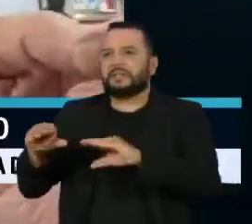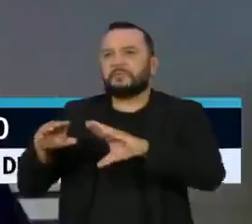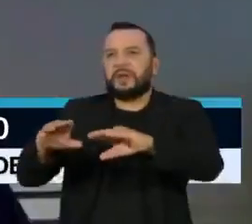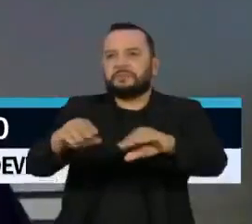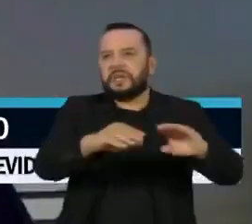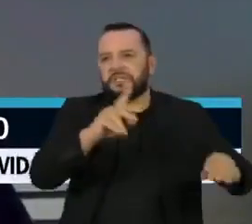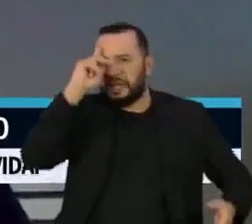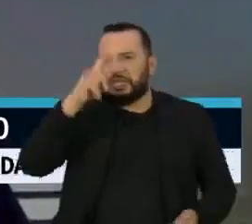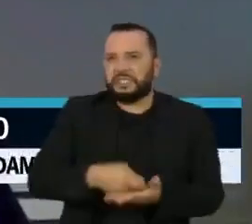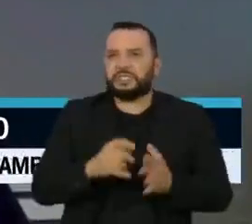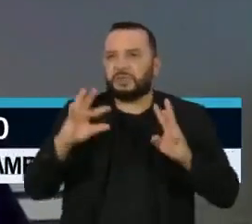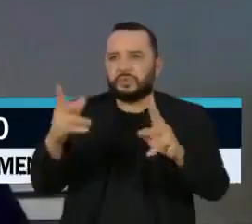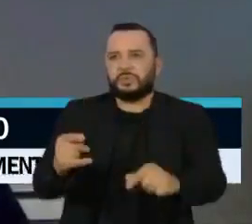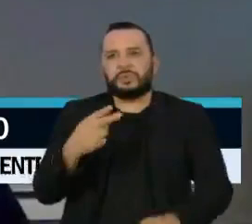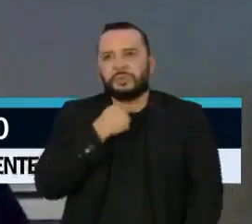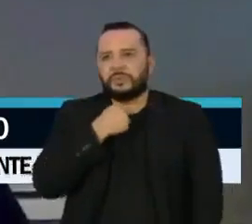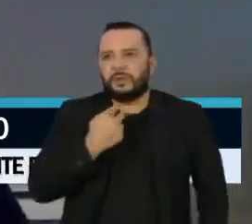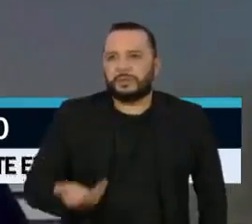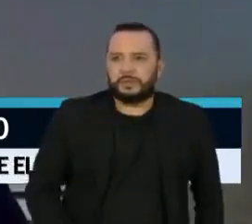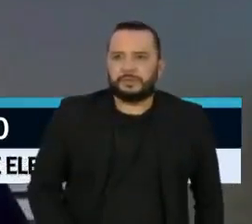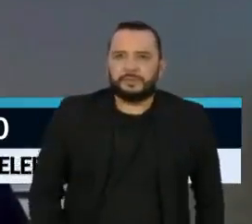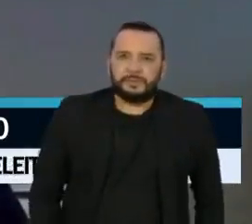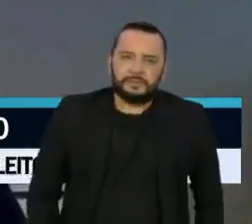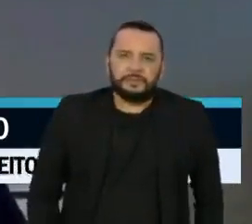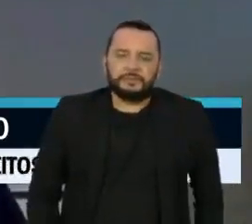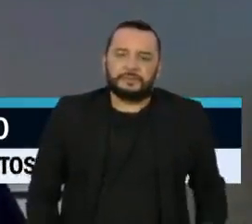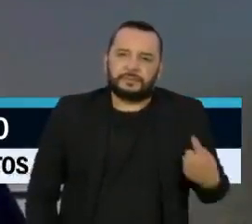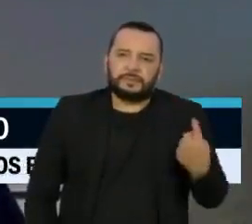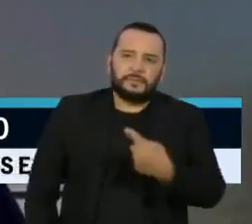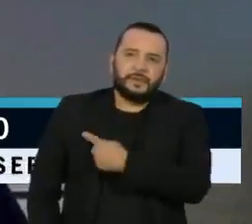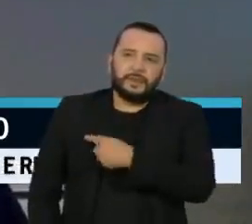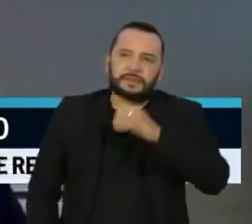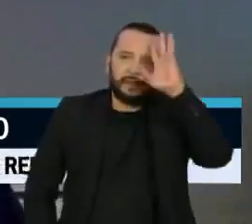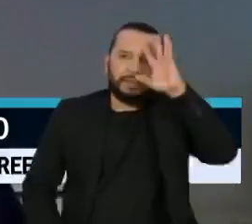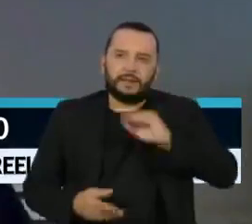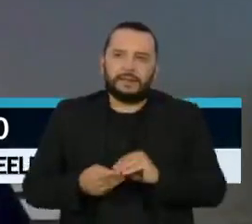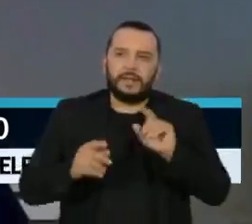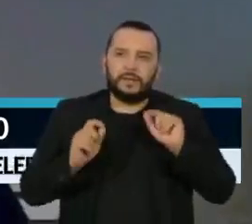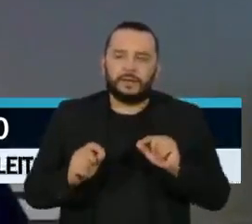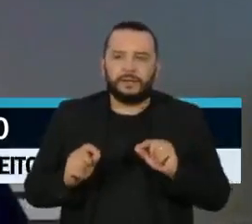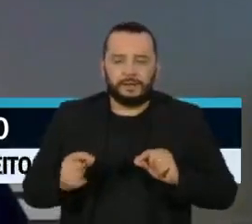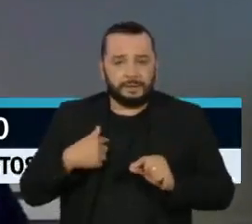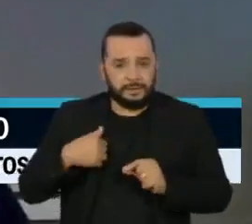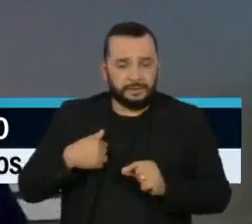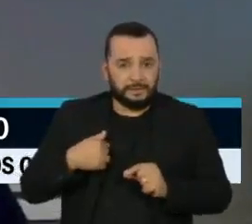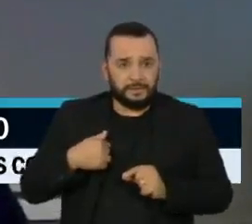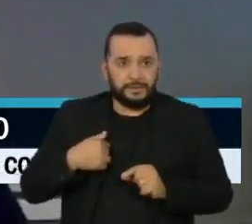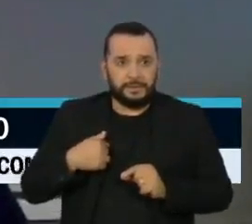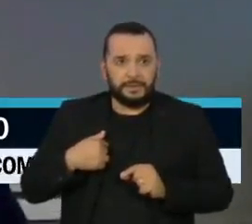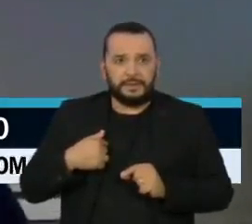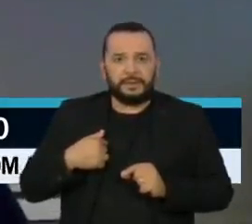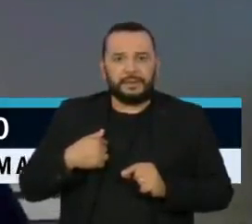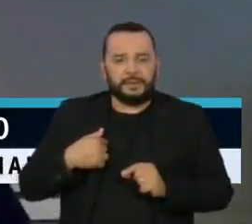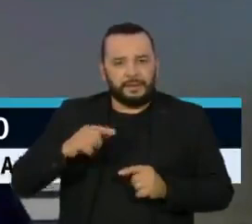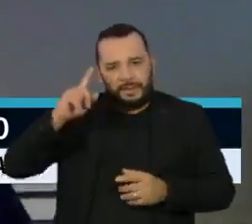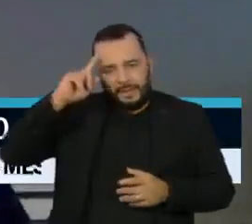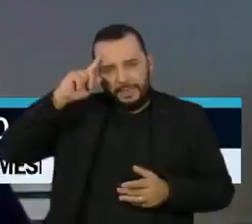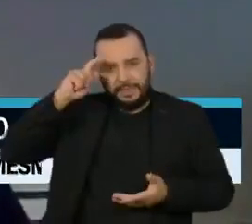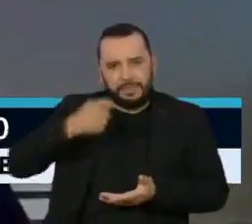sobre tudo. Nós temos que entender que toda decisão sobre uma questão